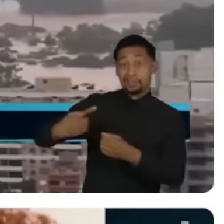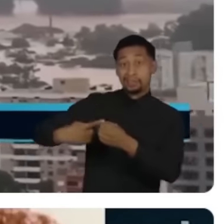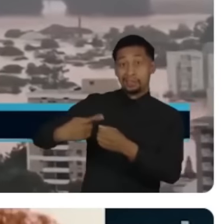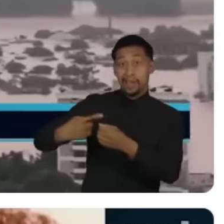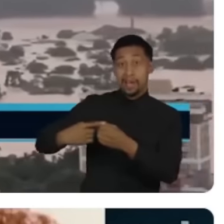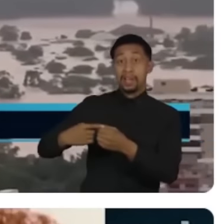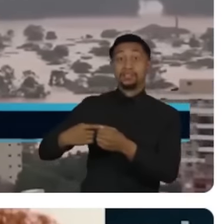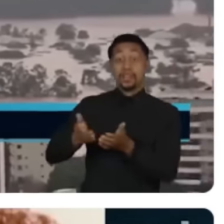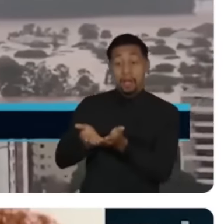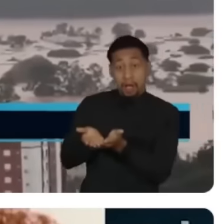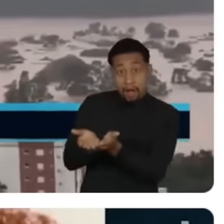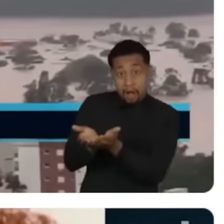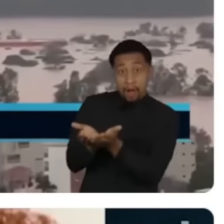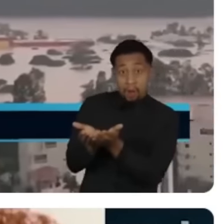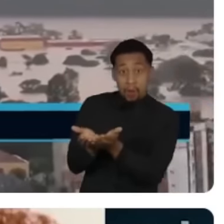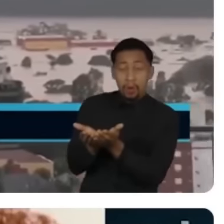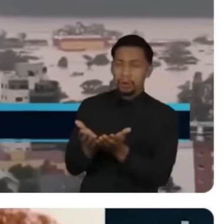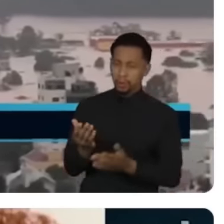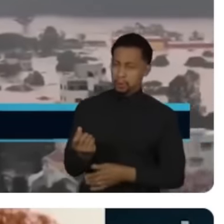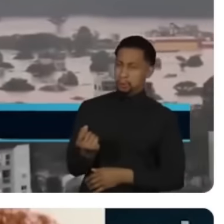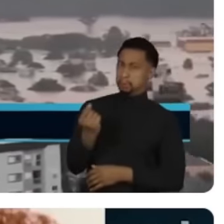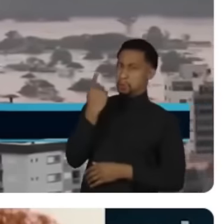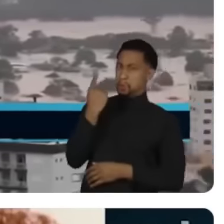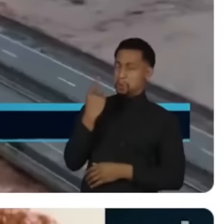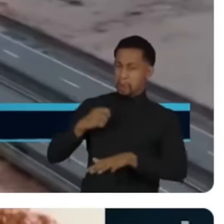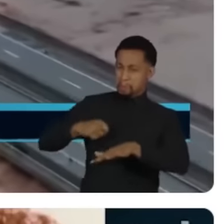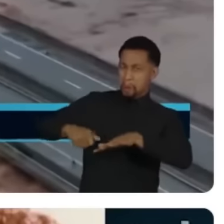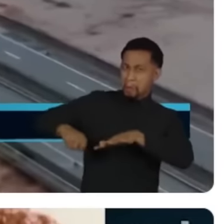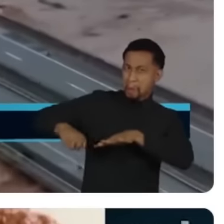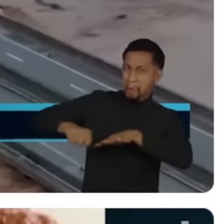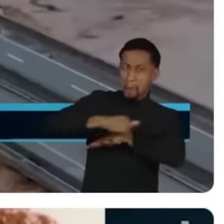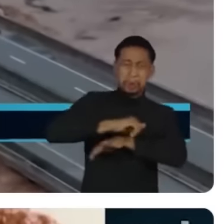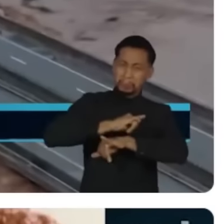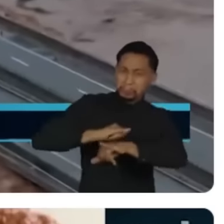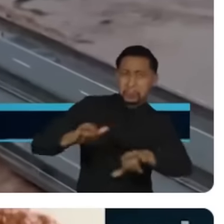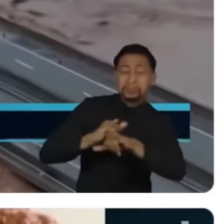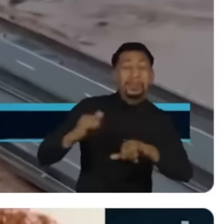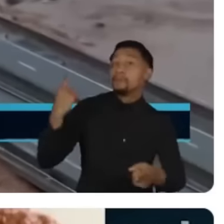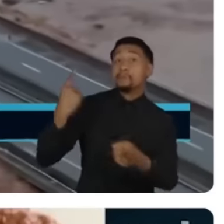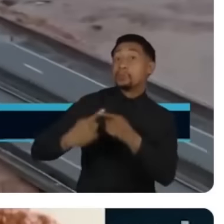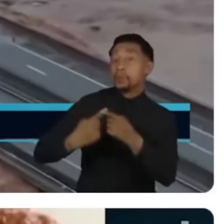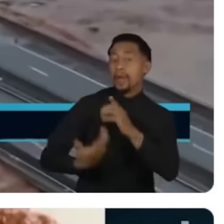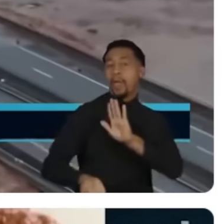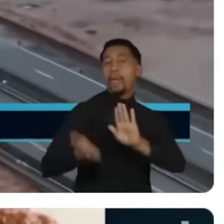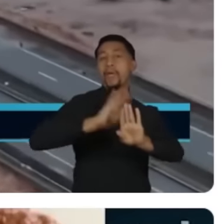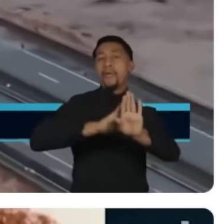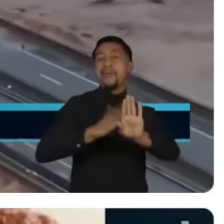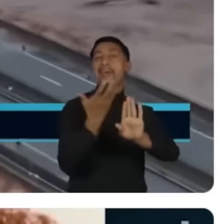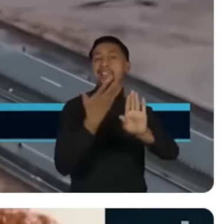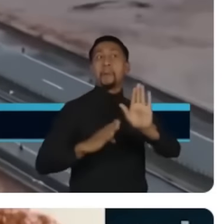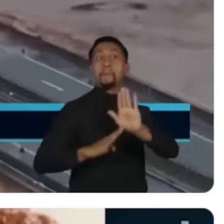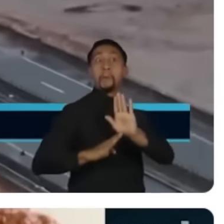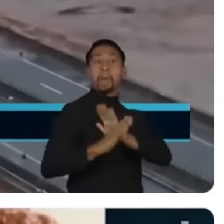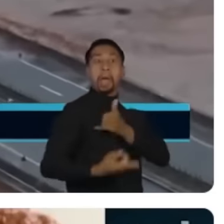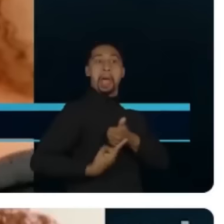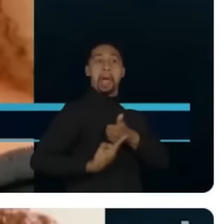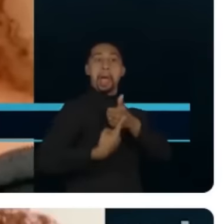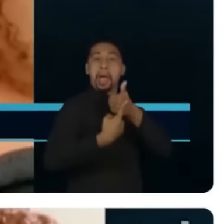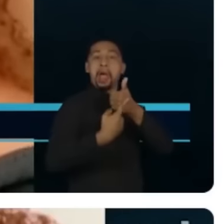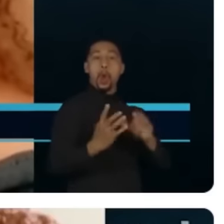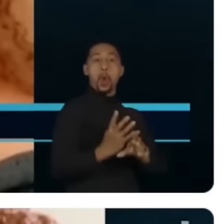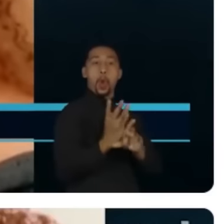contribuem com o processo de monetização das fake News as notícias falsas relacionadas à a catástrofe ainda incluem